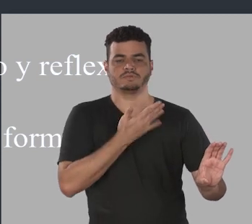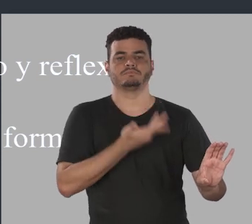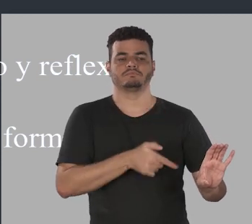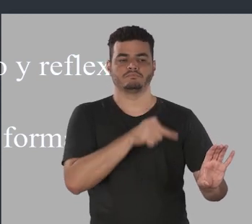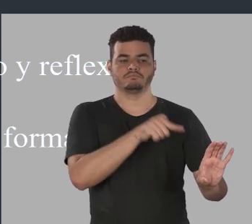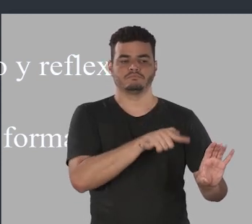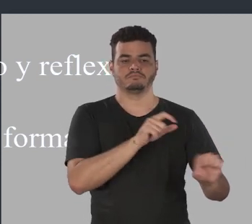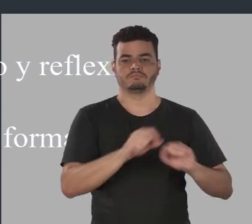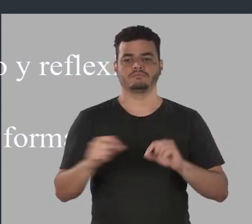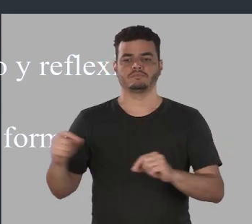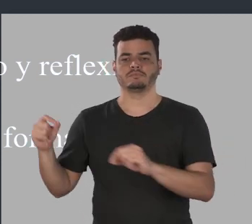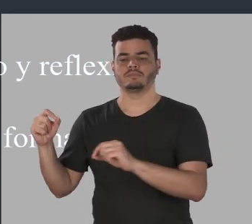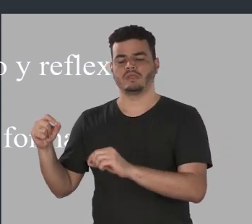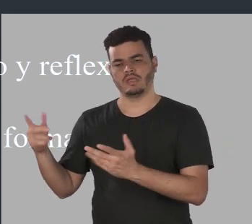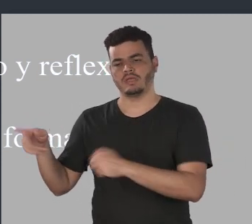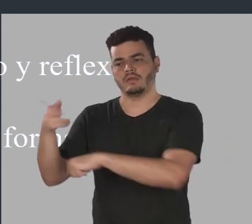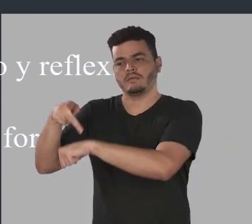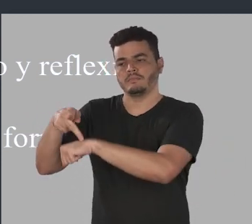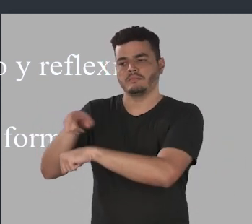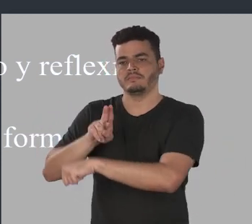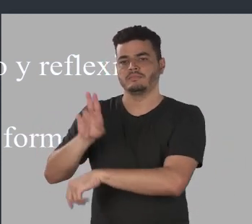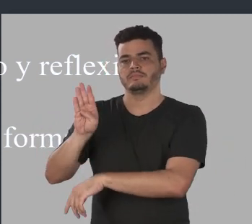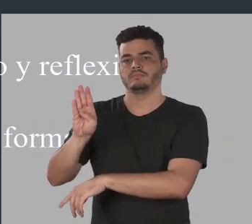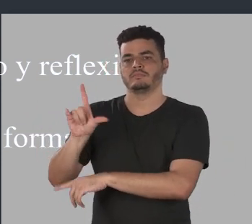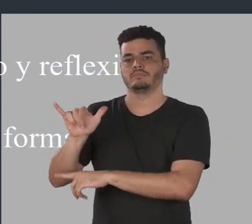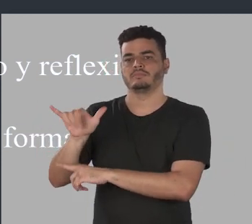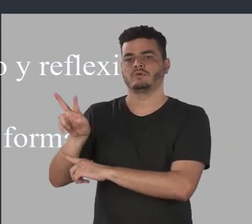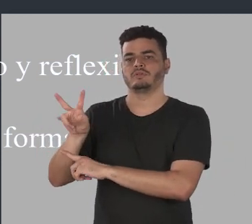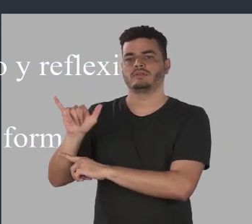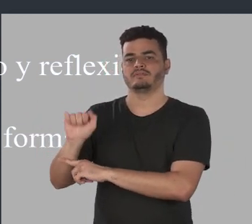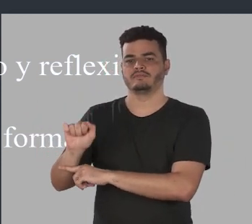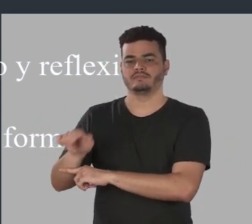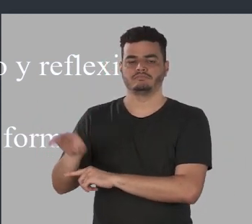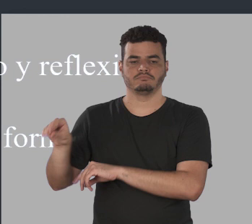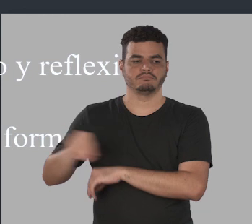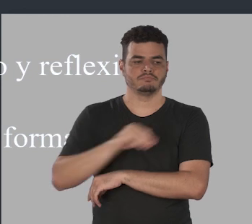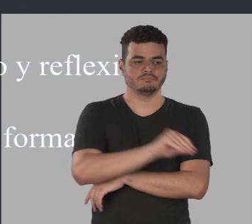Bolívia e tinha passado por uma situação de discriminação, etc.